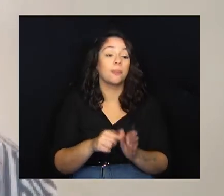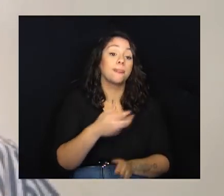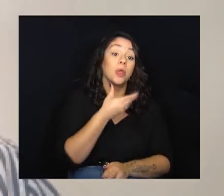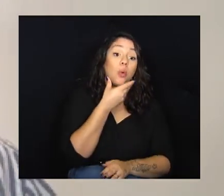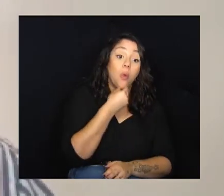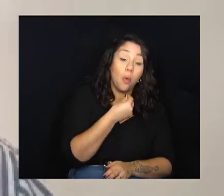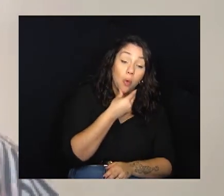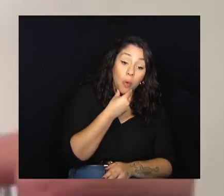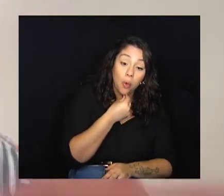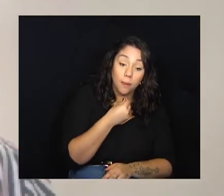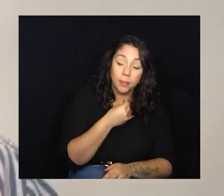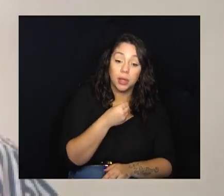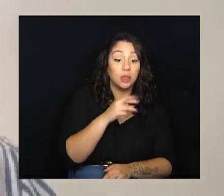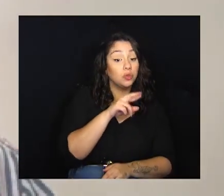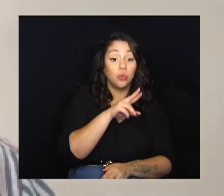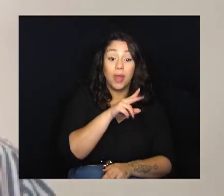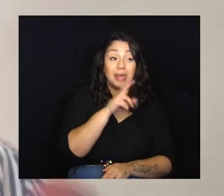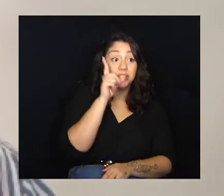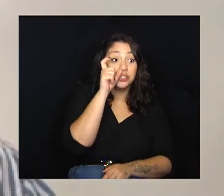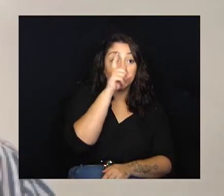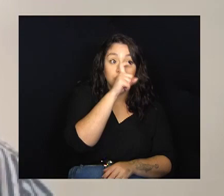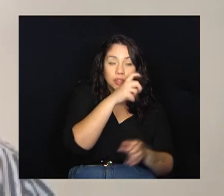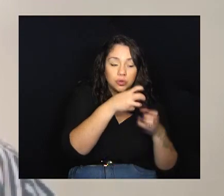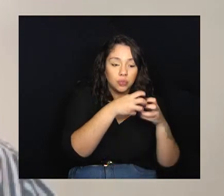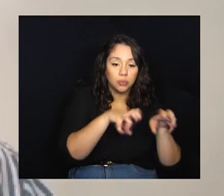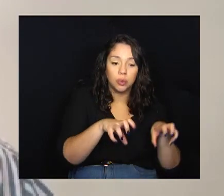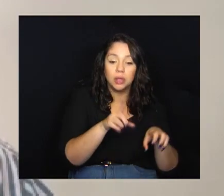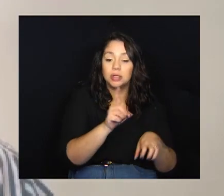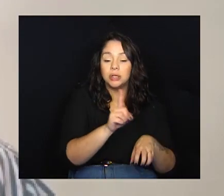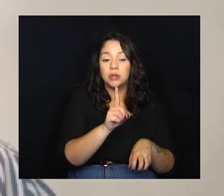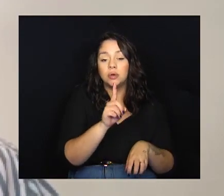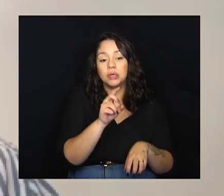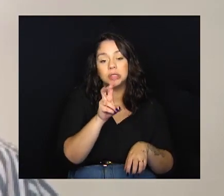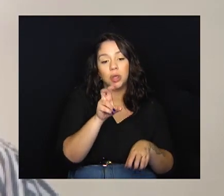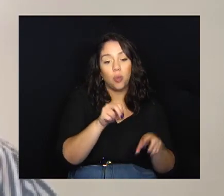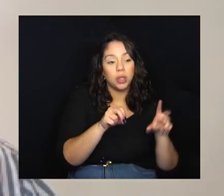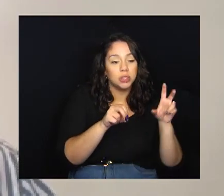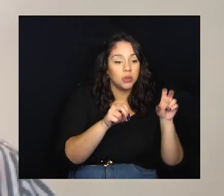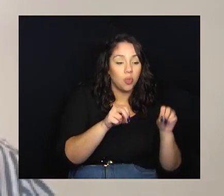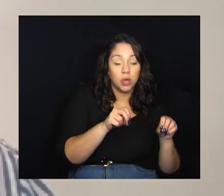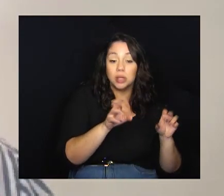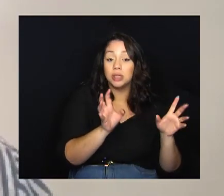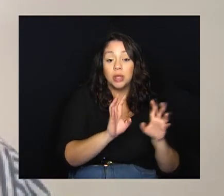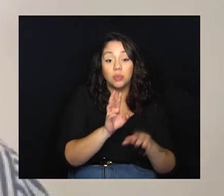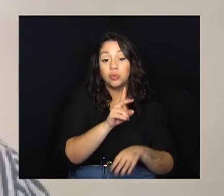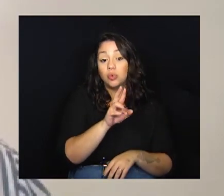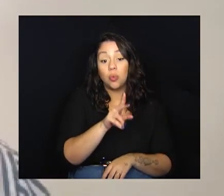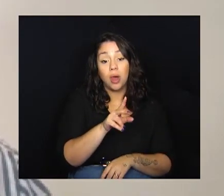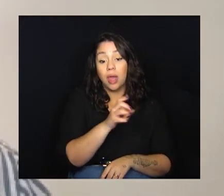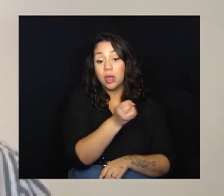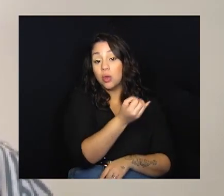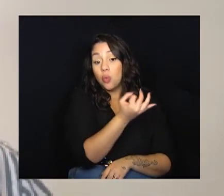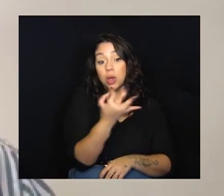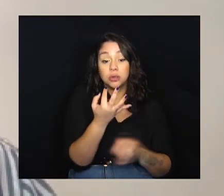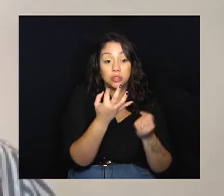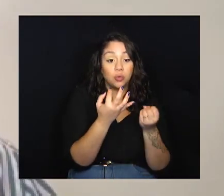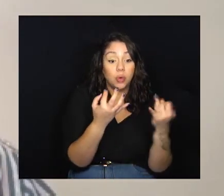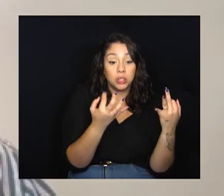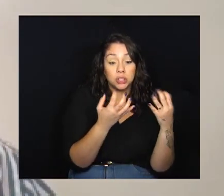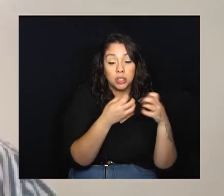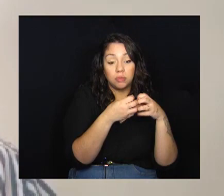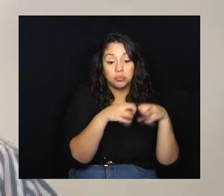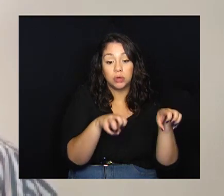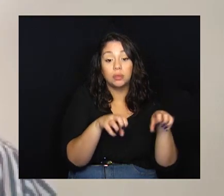uma dificuldade de separar o material genético no meio 50% para cada lado então não seria uma questão de quantidade de material genético